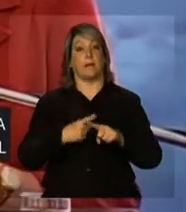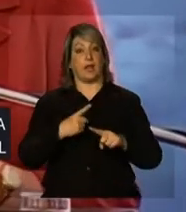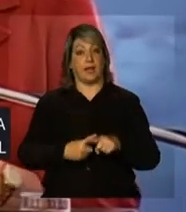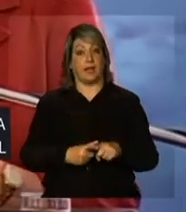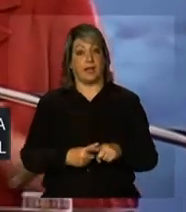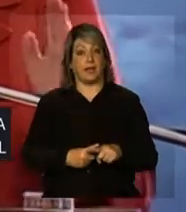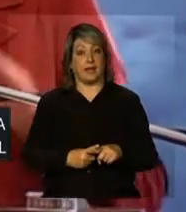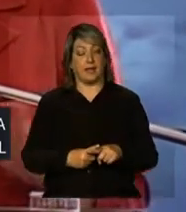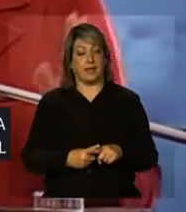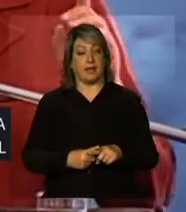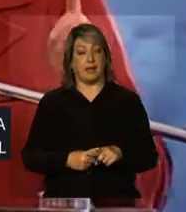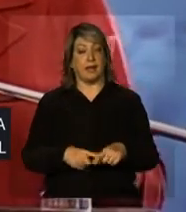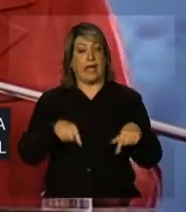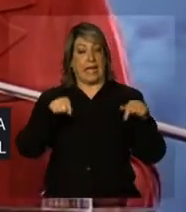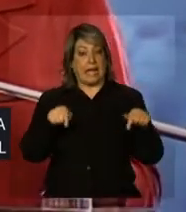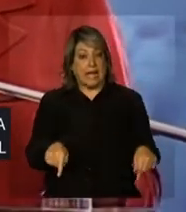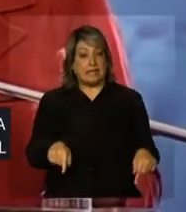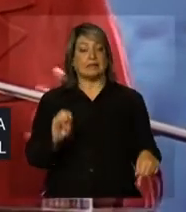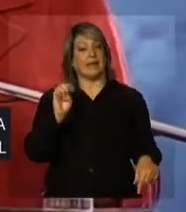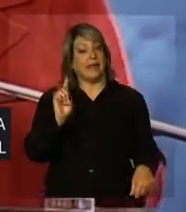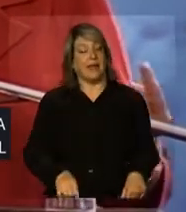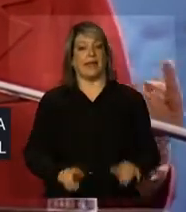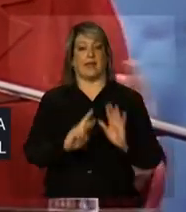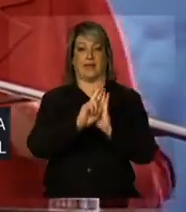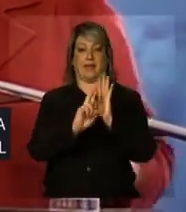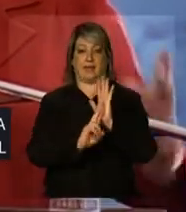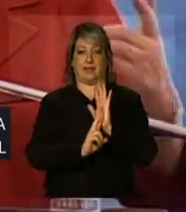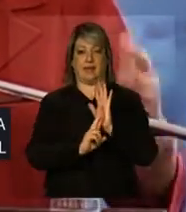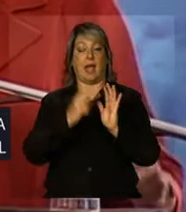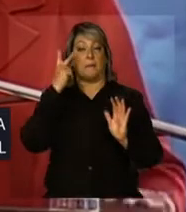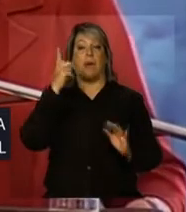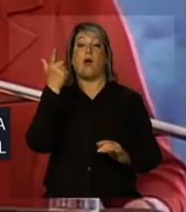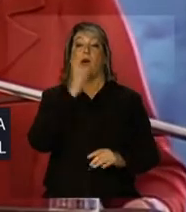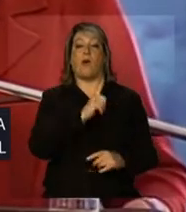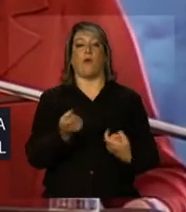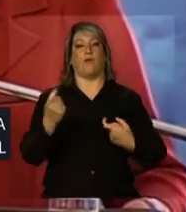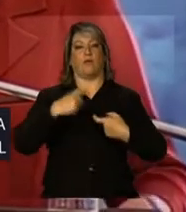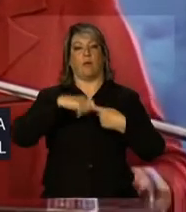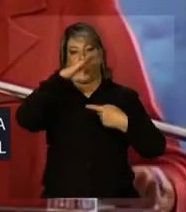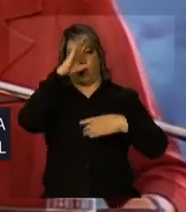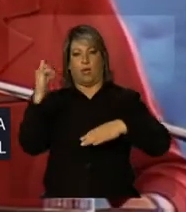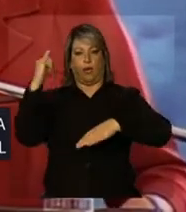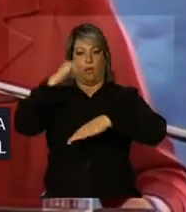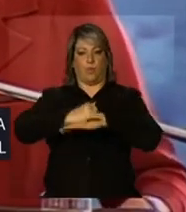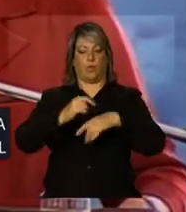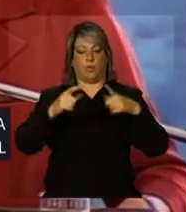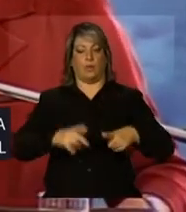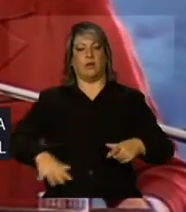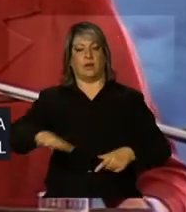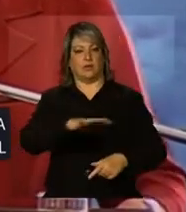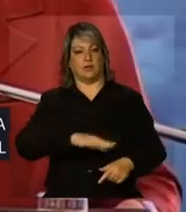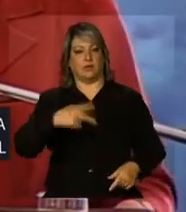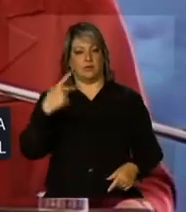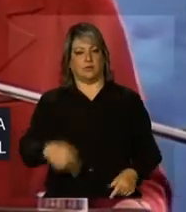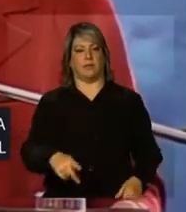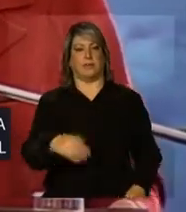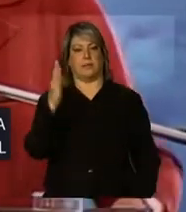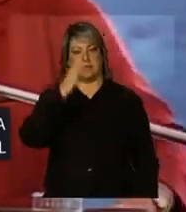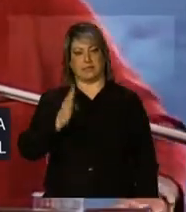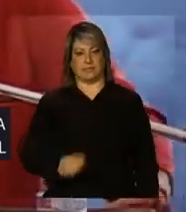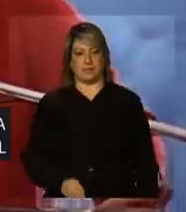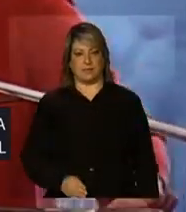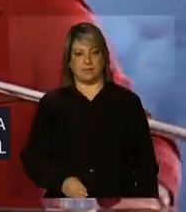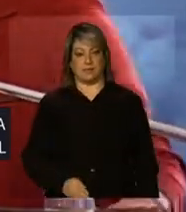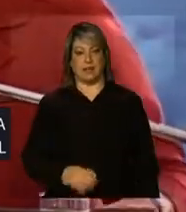este é um é assim é uma condição para que surgir o aeroporto regional no Brasil